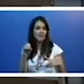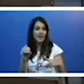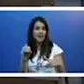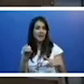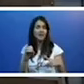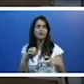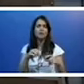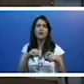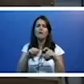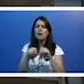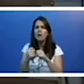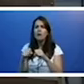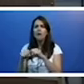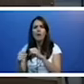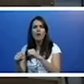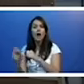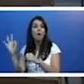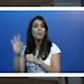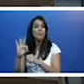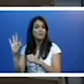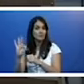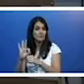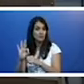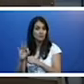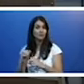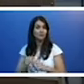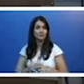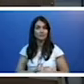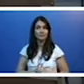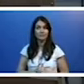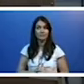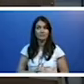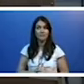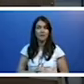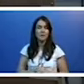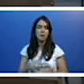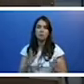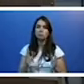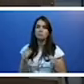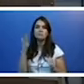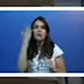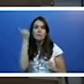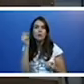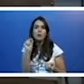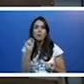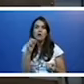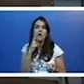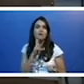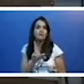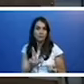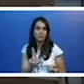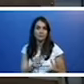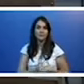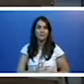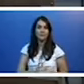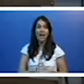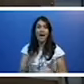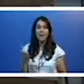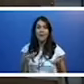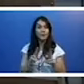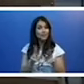a porcentagem em pedacinhos para determinar nosso objetivo final.